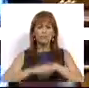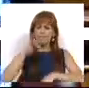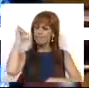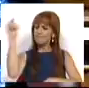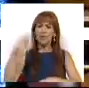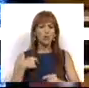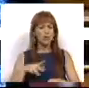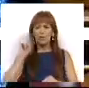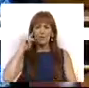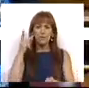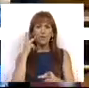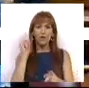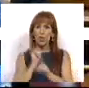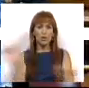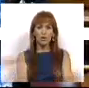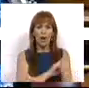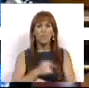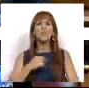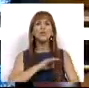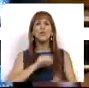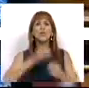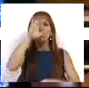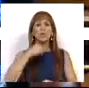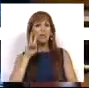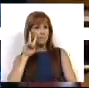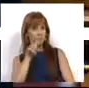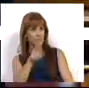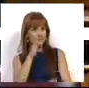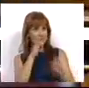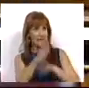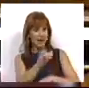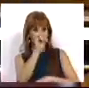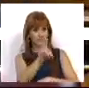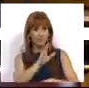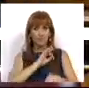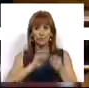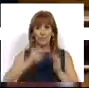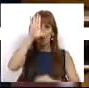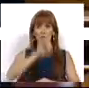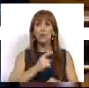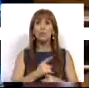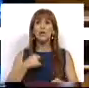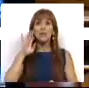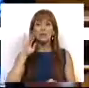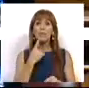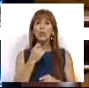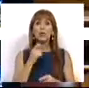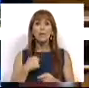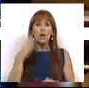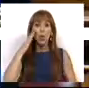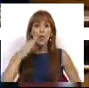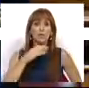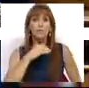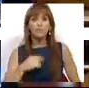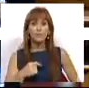rua e não ter outro destino. Sr. Secretário de Estado, agora vir-me diretamente para o Sr. Secretário de Estado para fazer uma pergunta que eu julgo